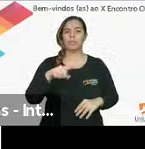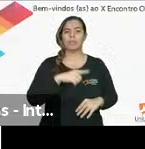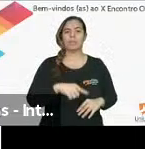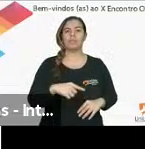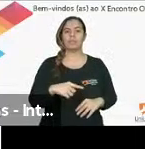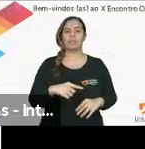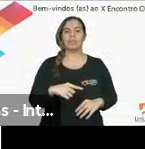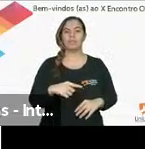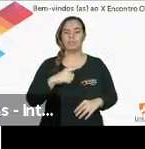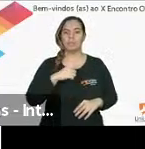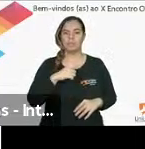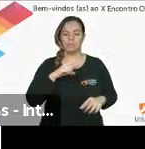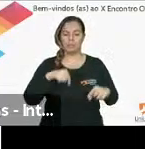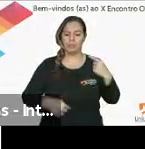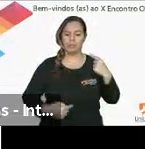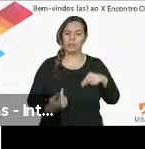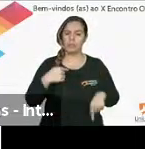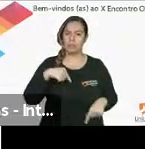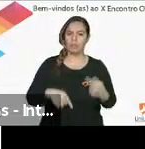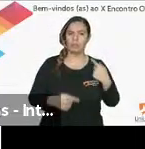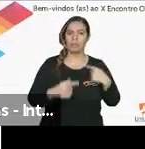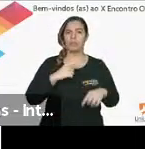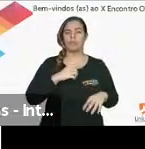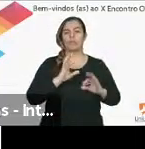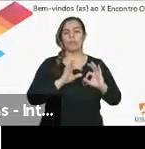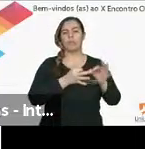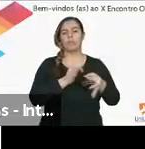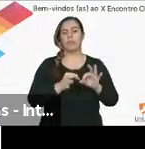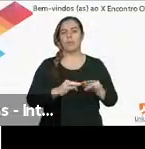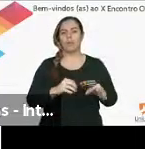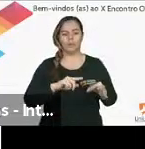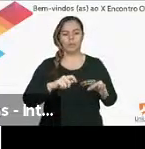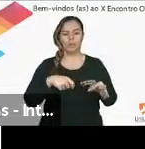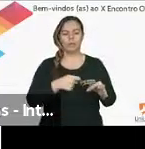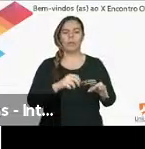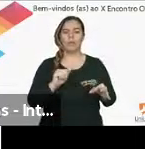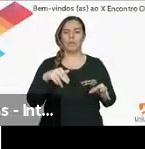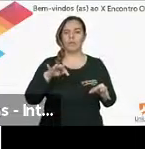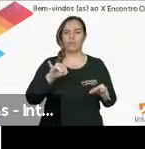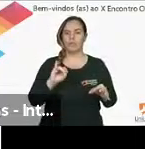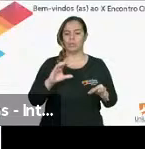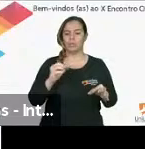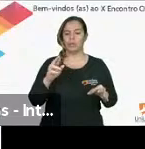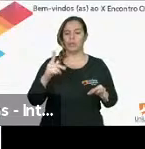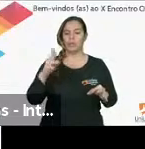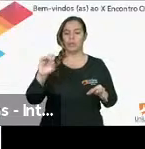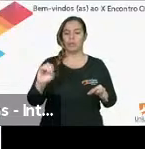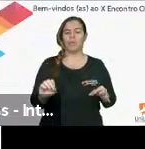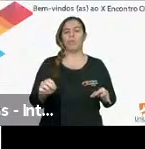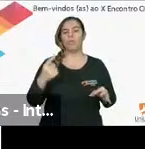na circulação moléculas que a gente chama de anticorpos, que a gente pensa que são